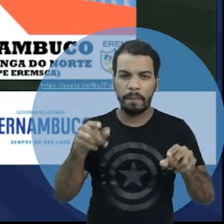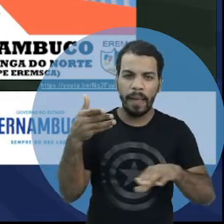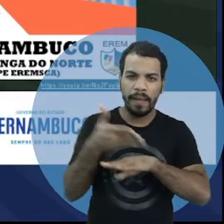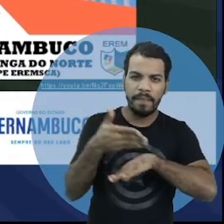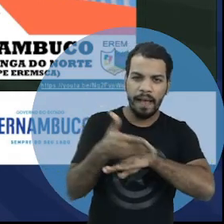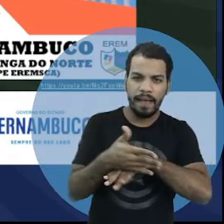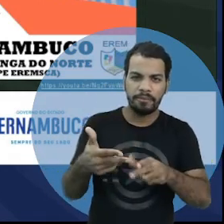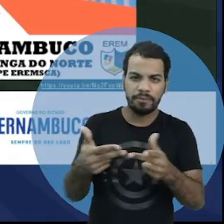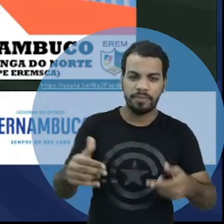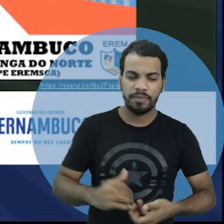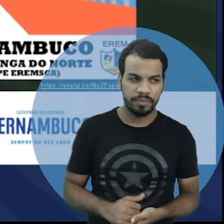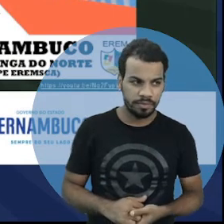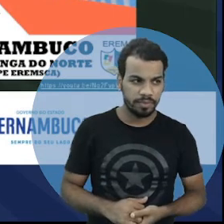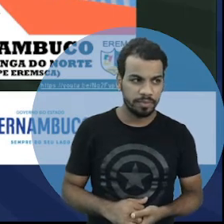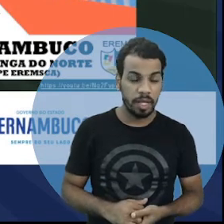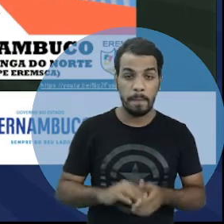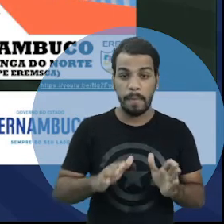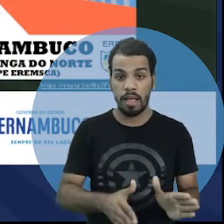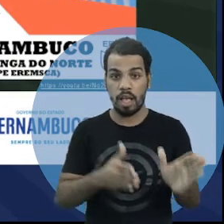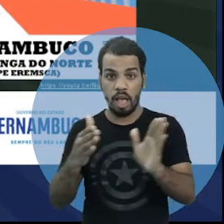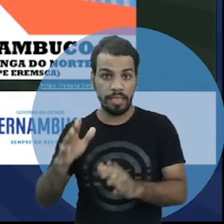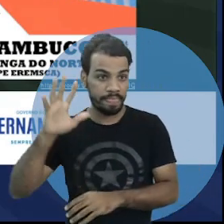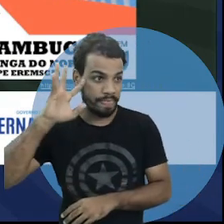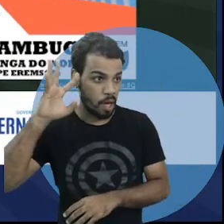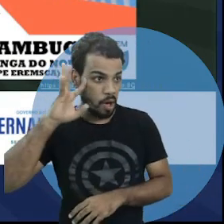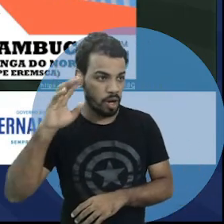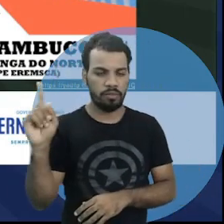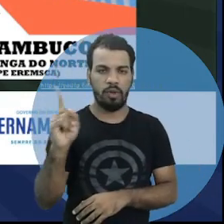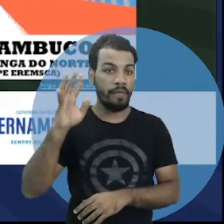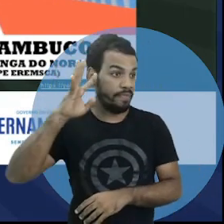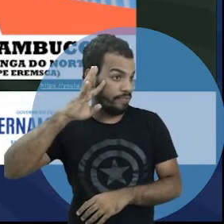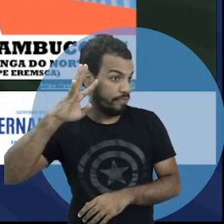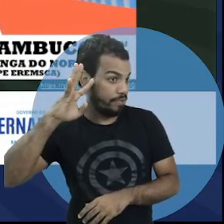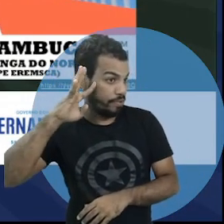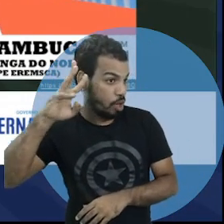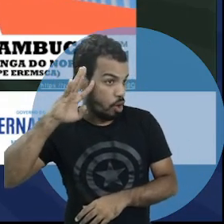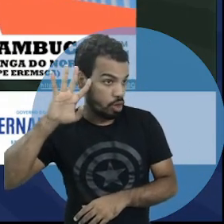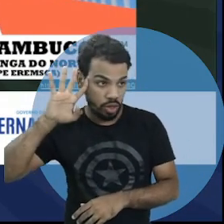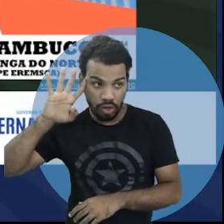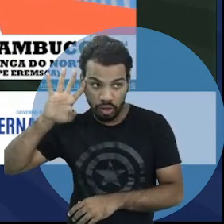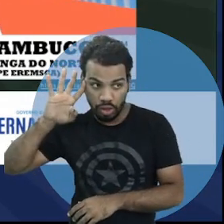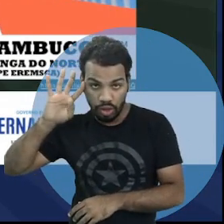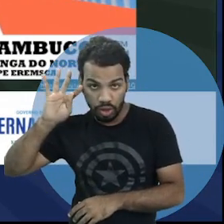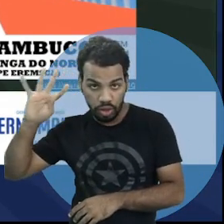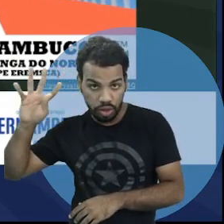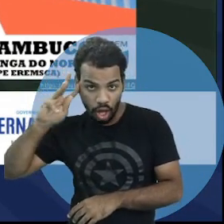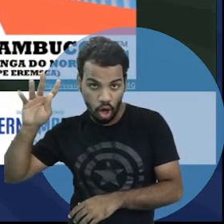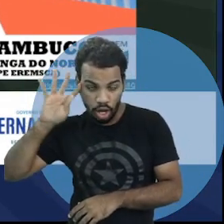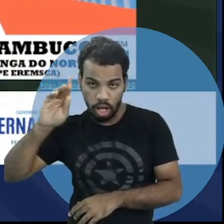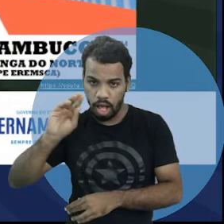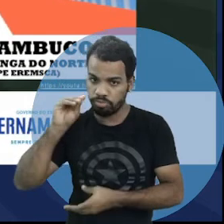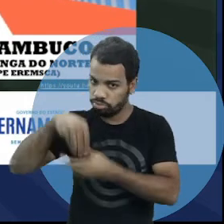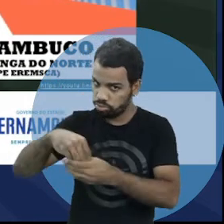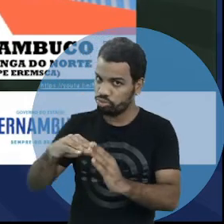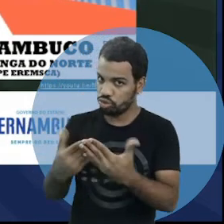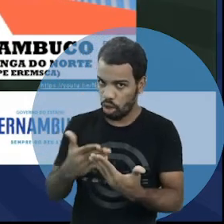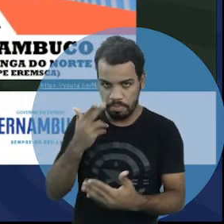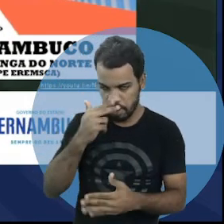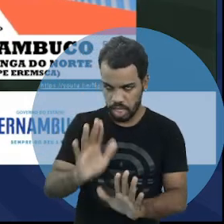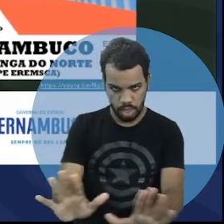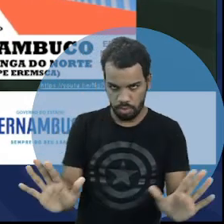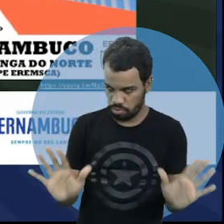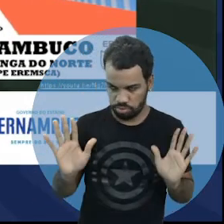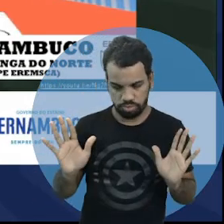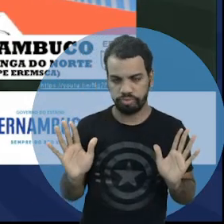si de certa forma. Já a modalidade teórica, não. A modalidade teórica ela acontece nas escolas mesmo, certo? E